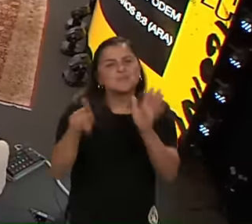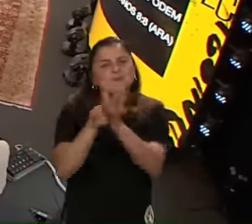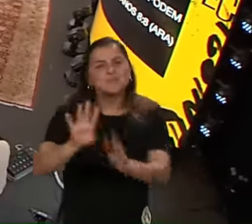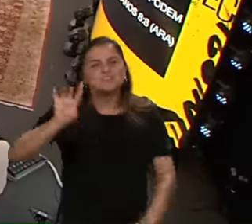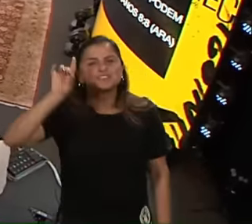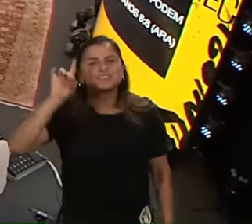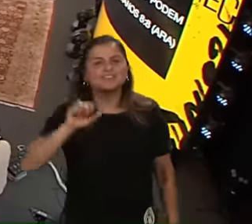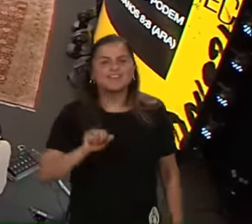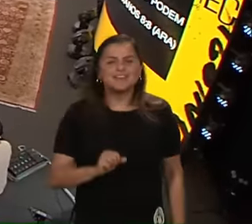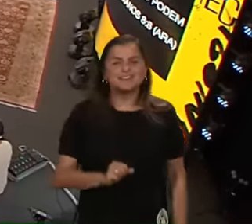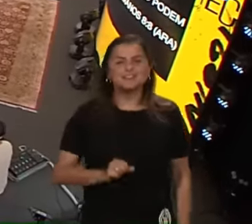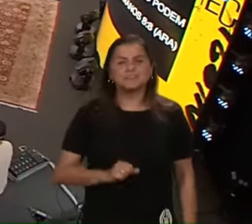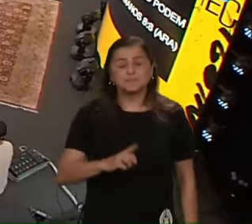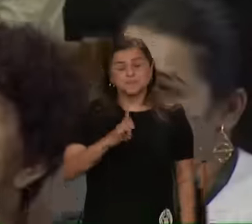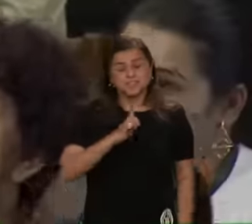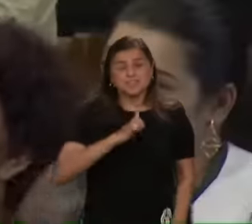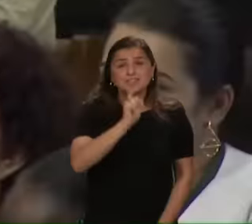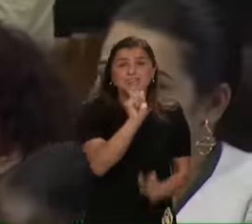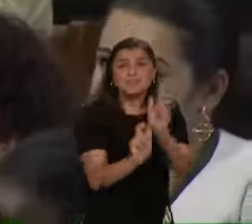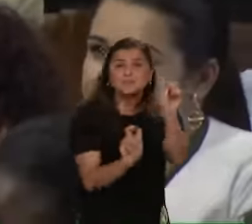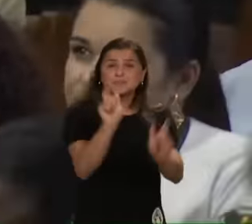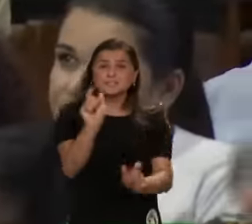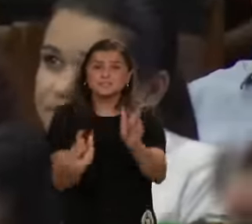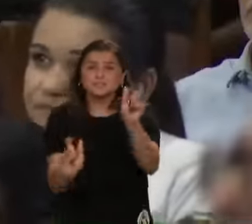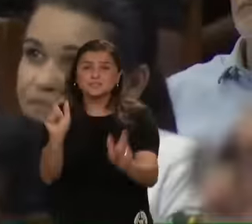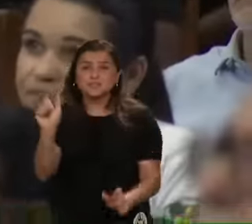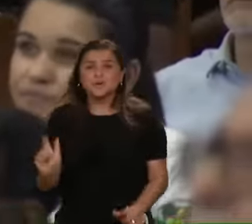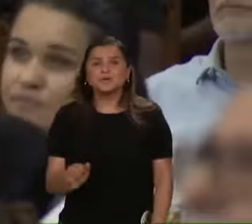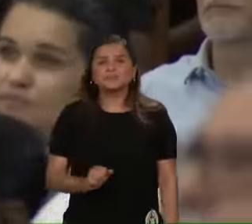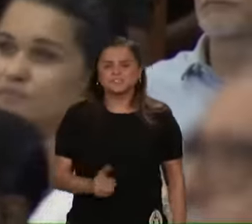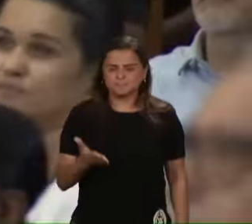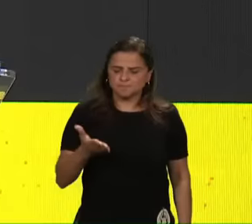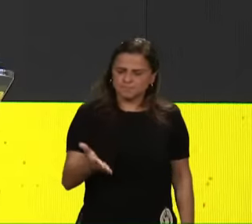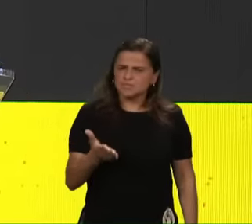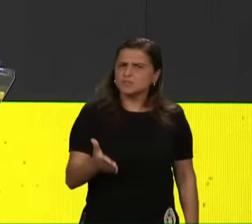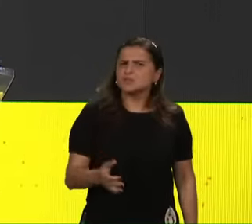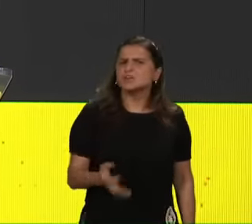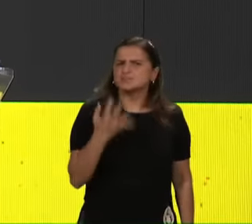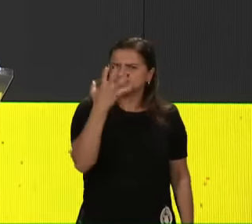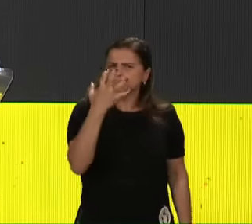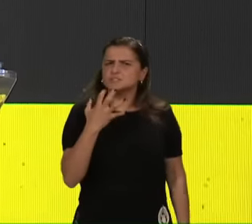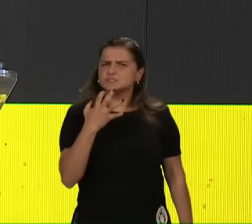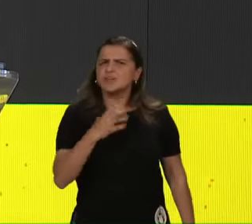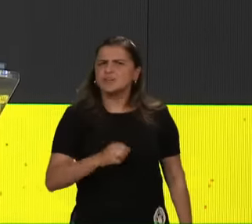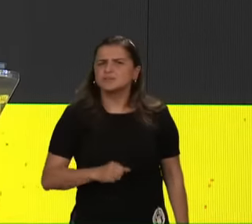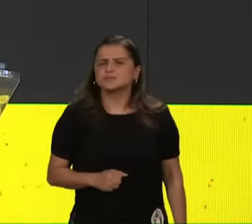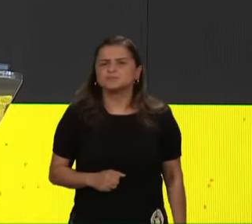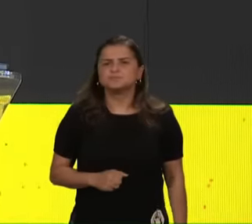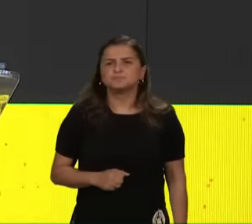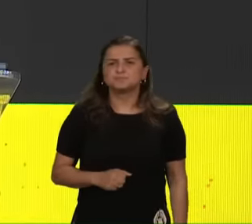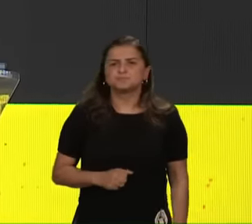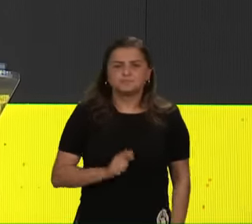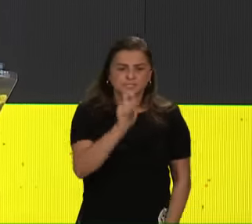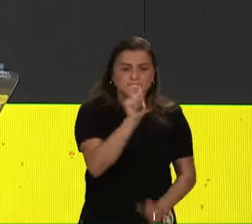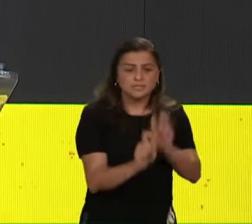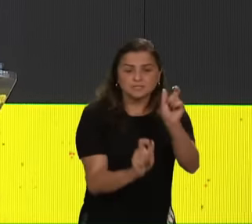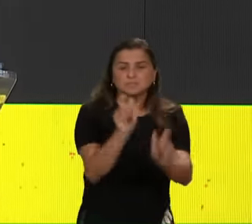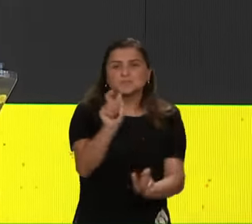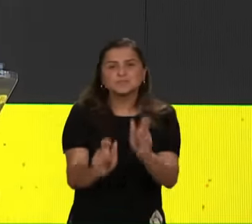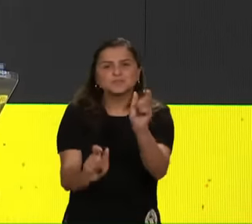Existem as pessoas, isso agora é muito forte, aquelas pessoas que